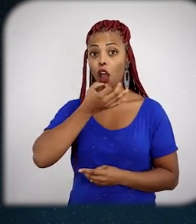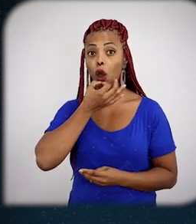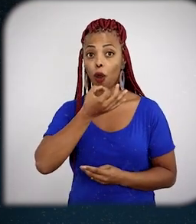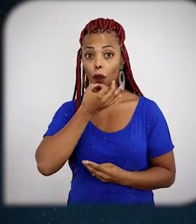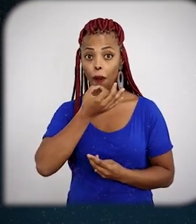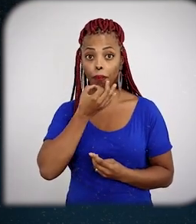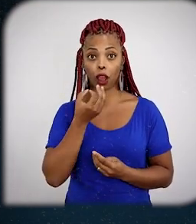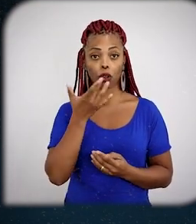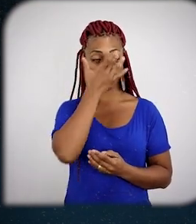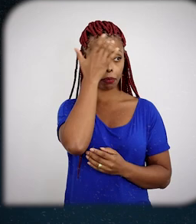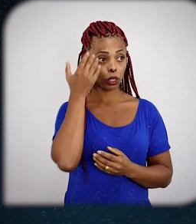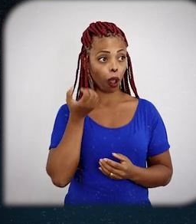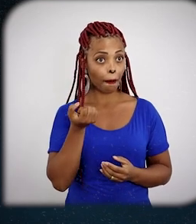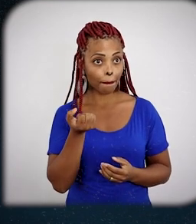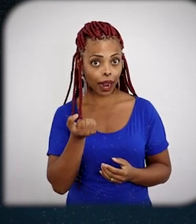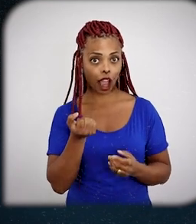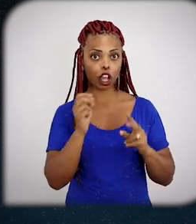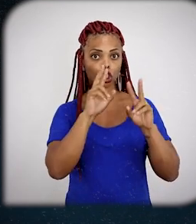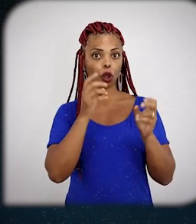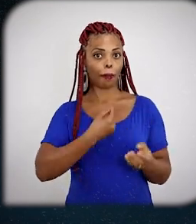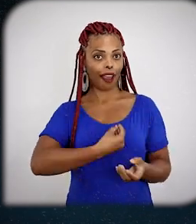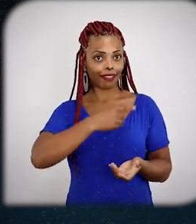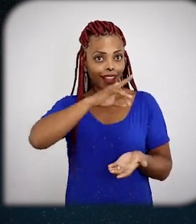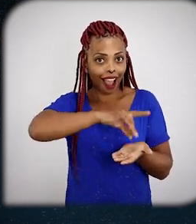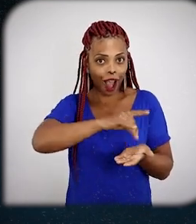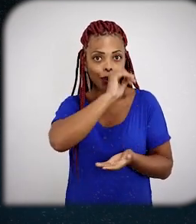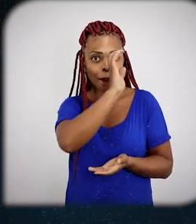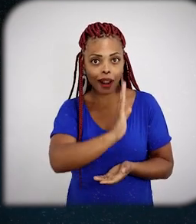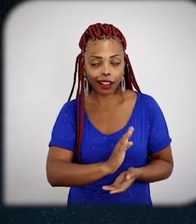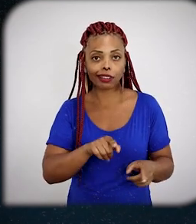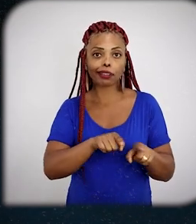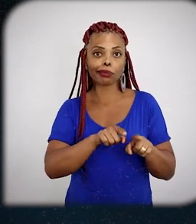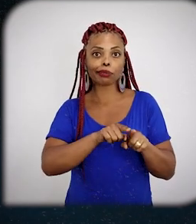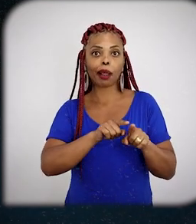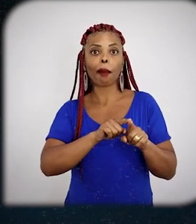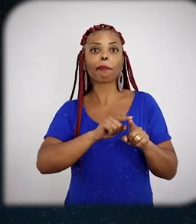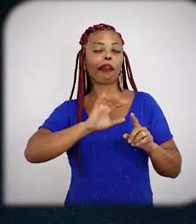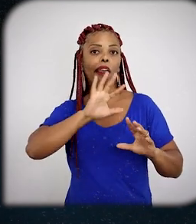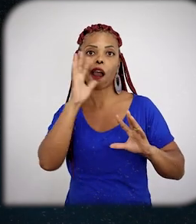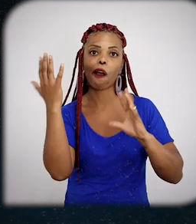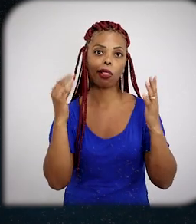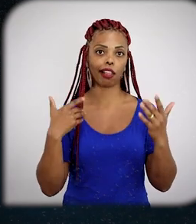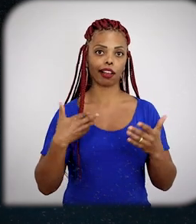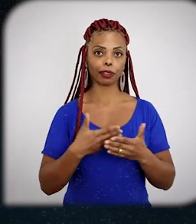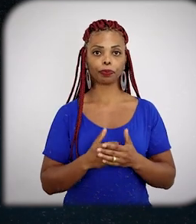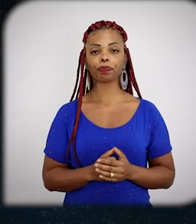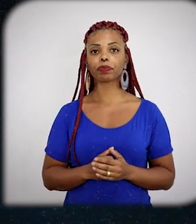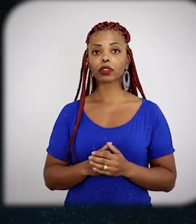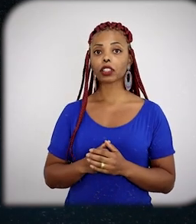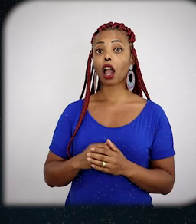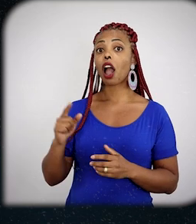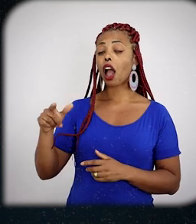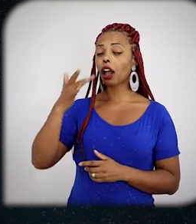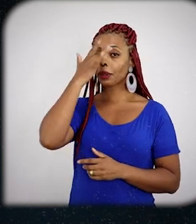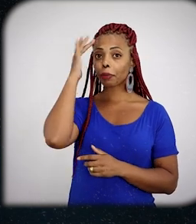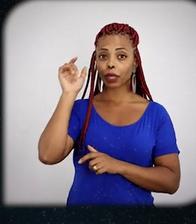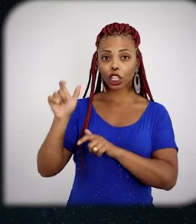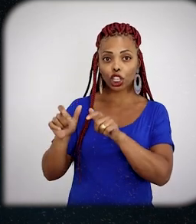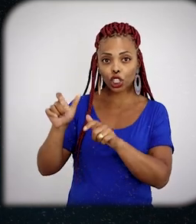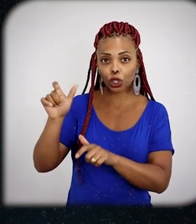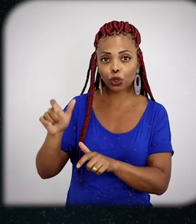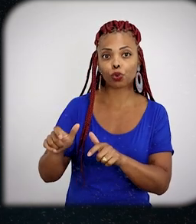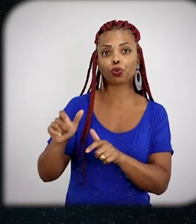sobre a realidade brasileira, a escravidão no Brasil e suas decorrências. A Sueli Carneiro, Beatriz Nascimento, Lélia Gonzalez, elas não